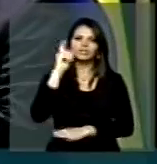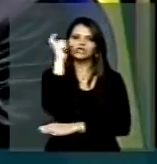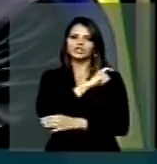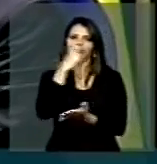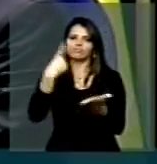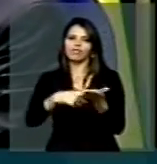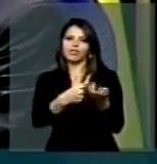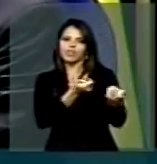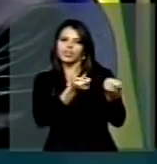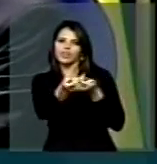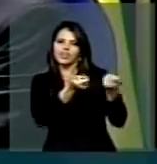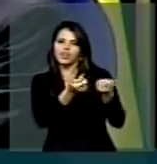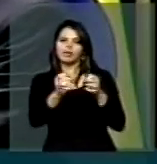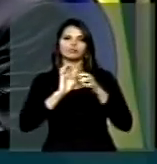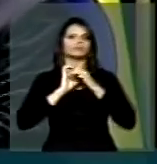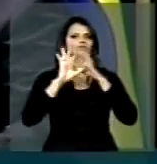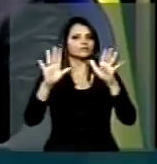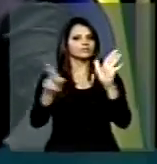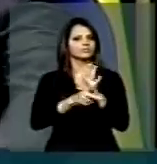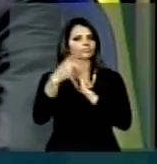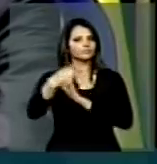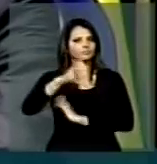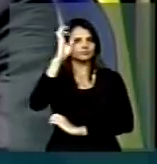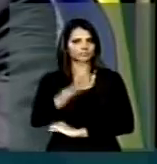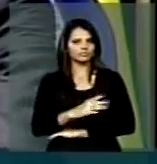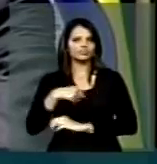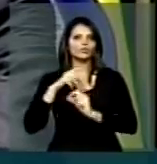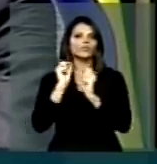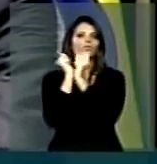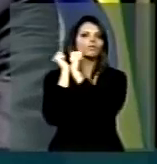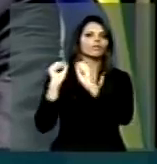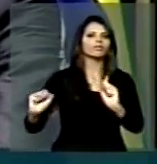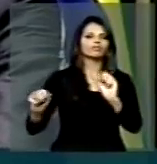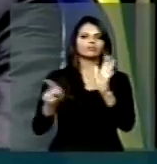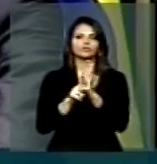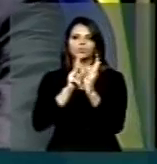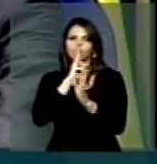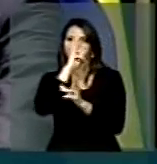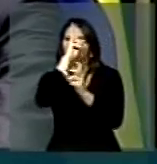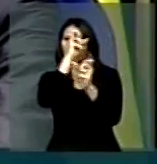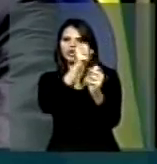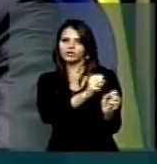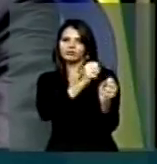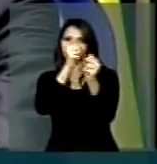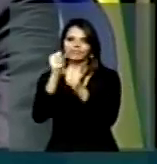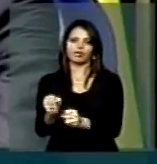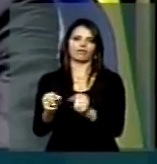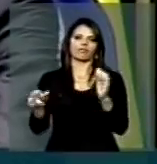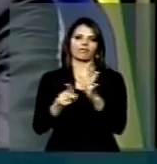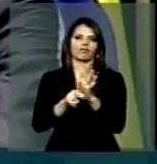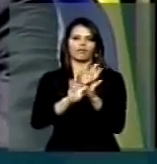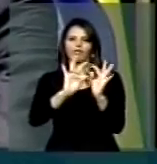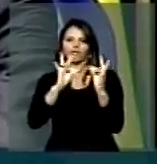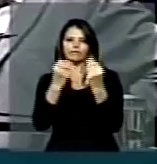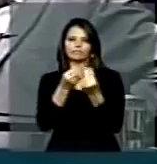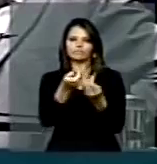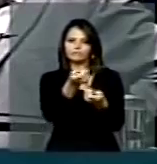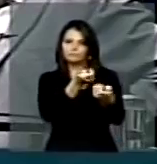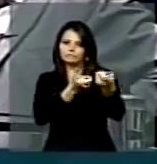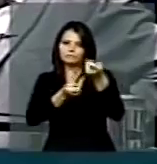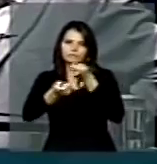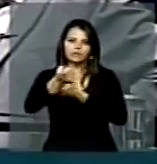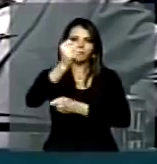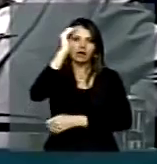E precisamos libertar o Estado brasileiro das amarras dos condomínios de poder que o capturaram. Precisamos, senhoras